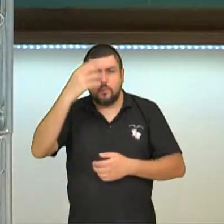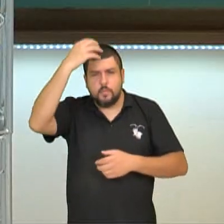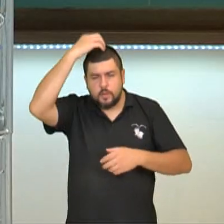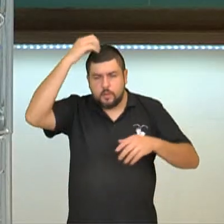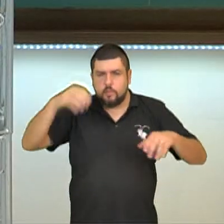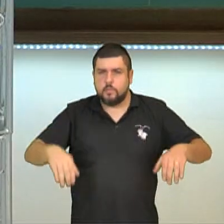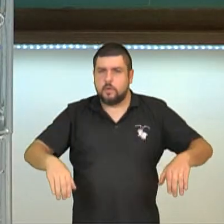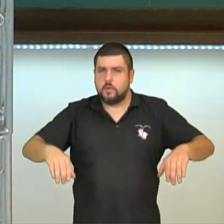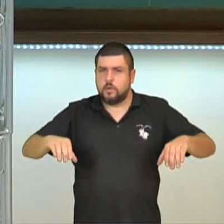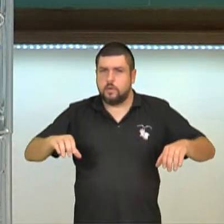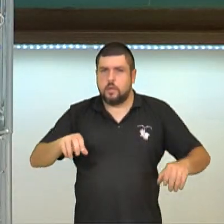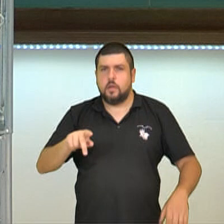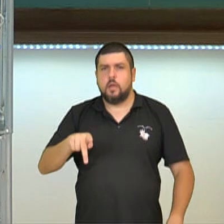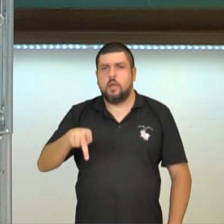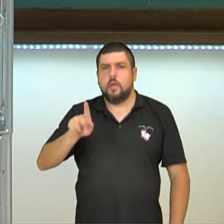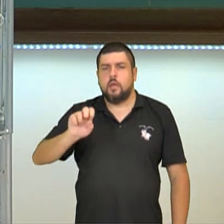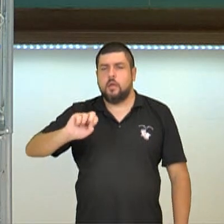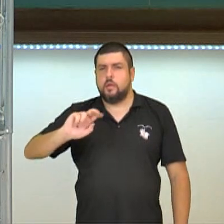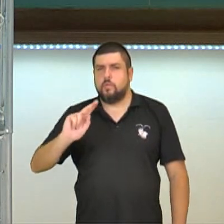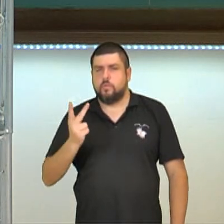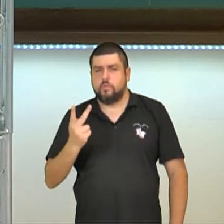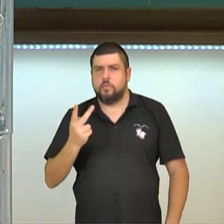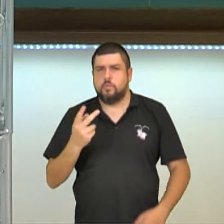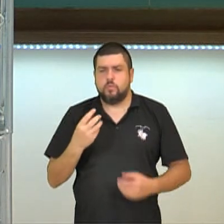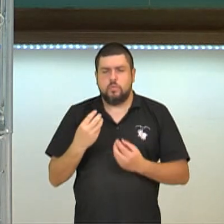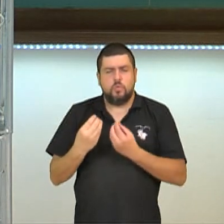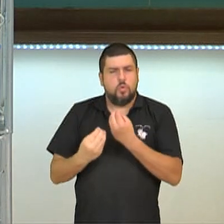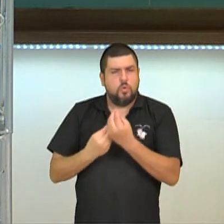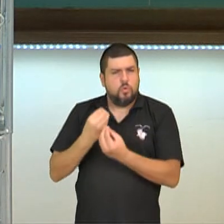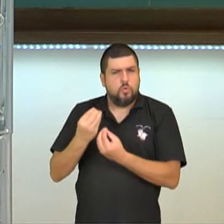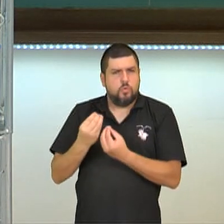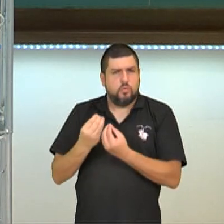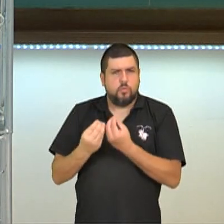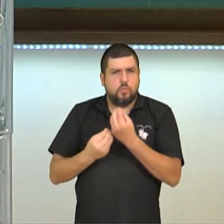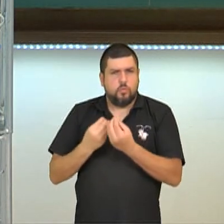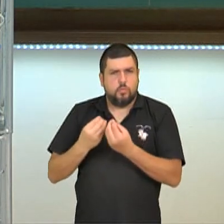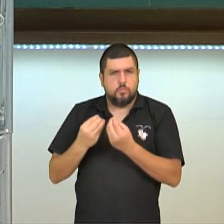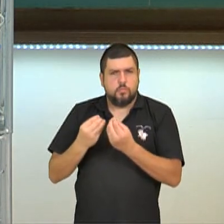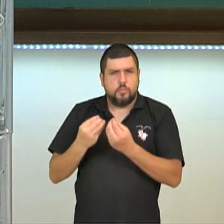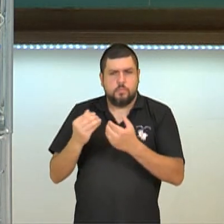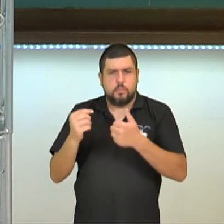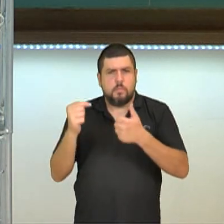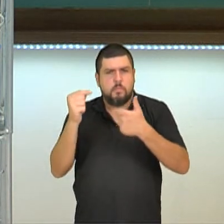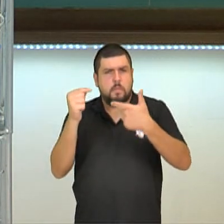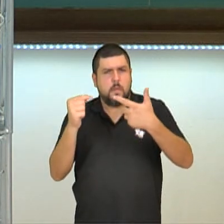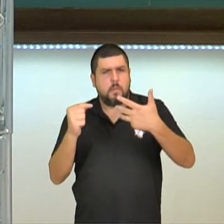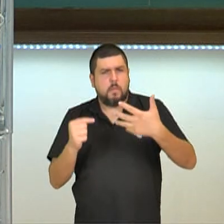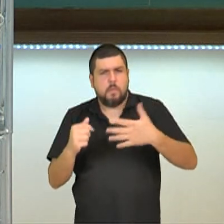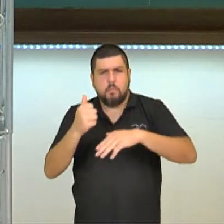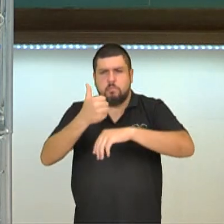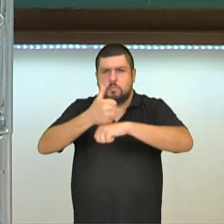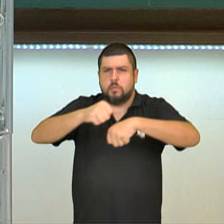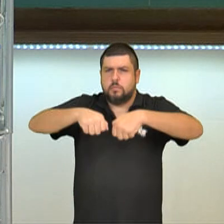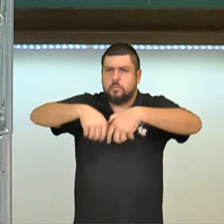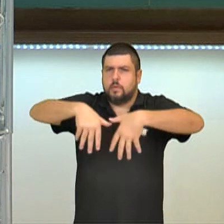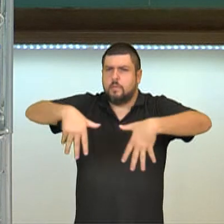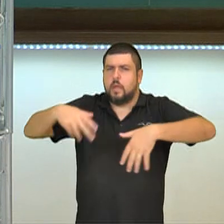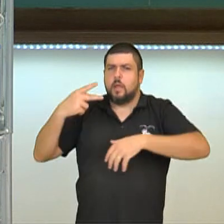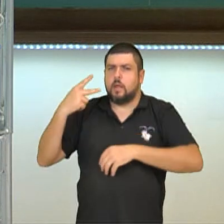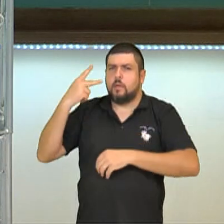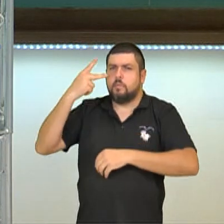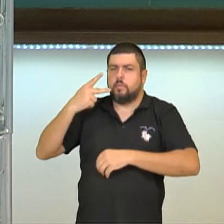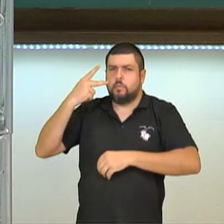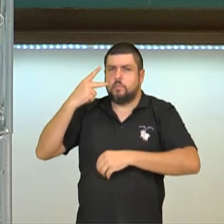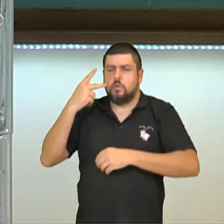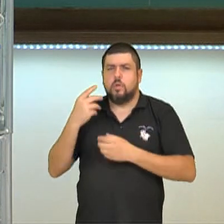a política já começa por aí, uma das características muito interessantes, a forma como eles escolhiam